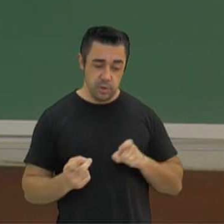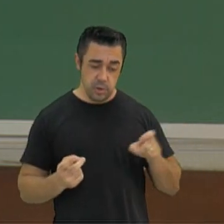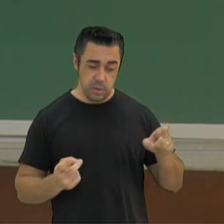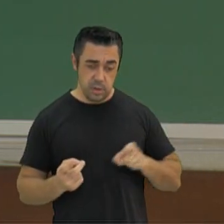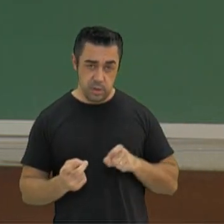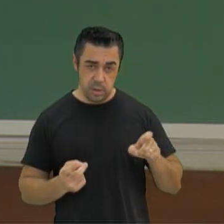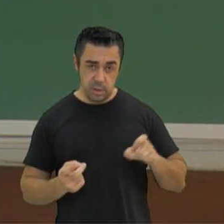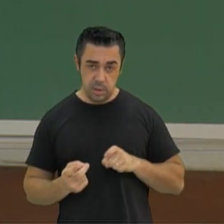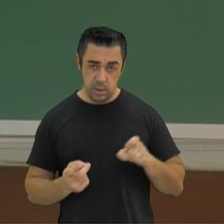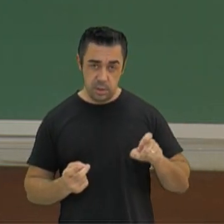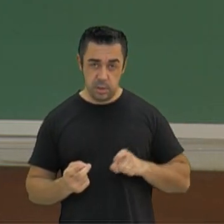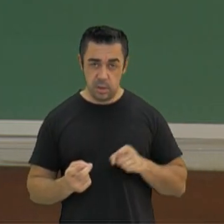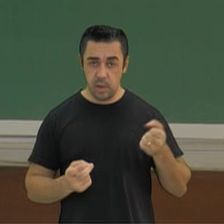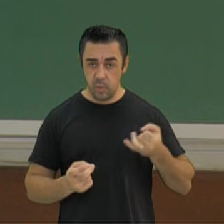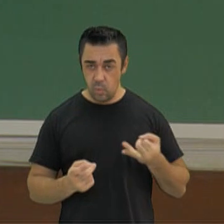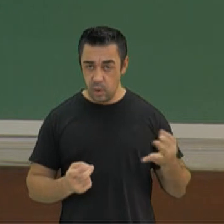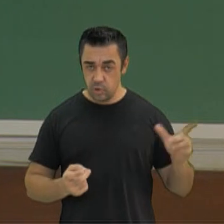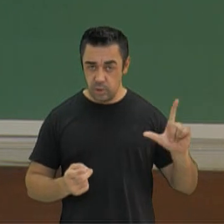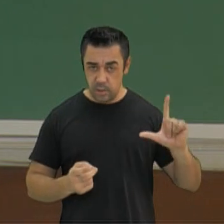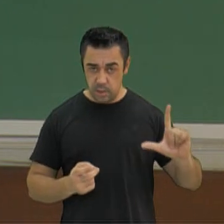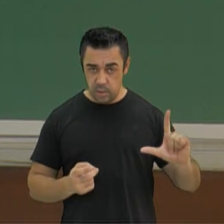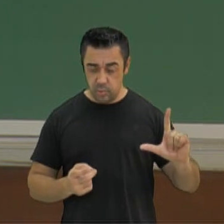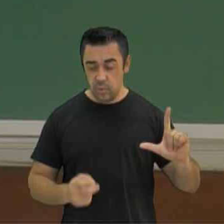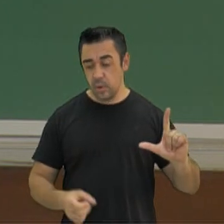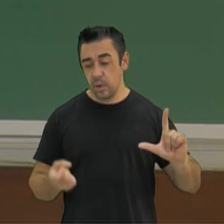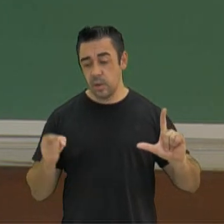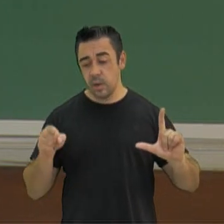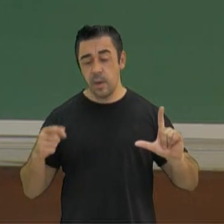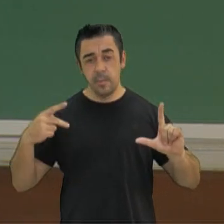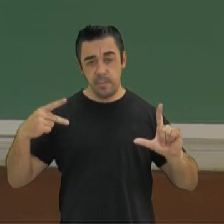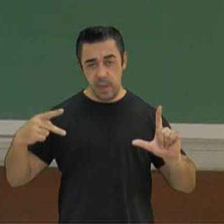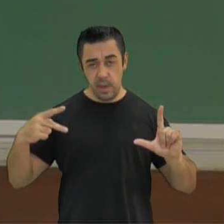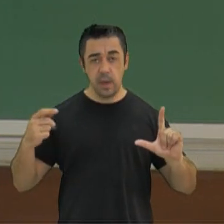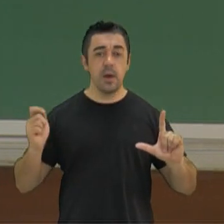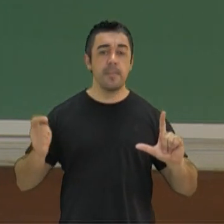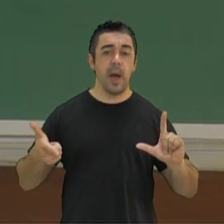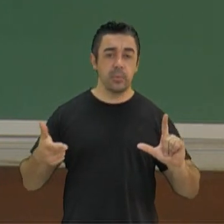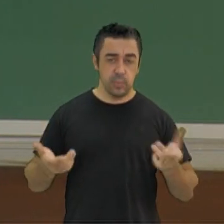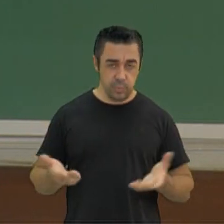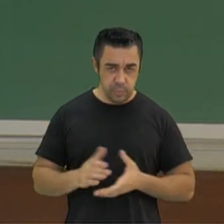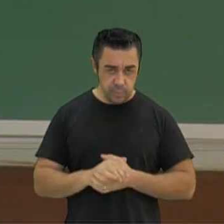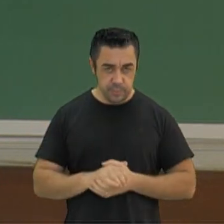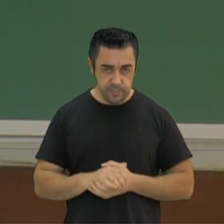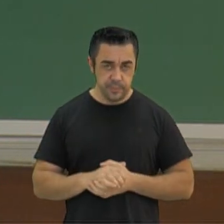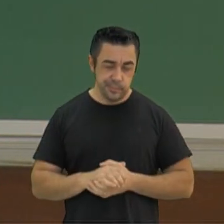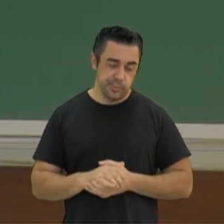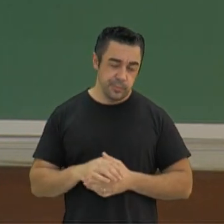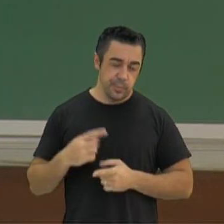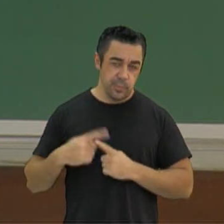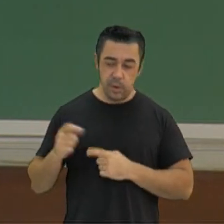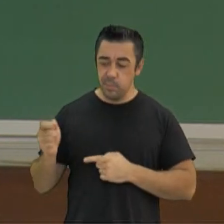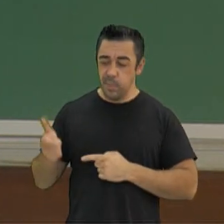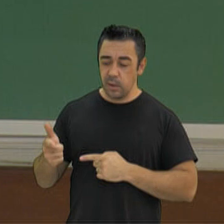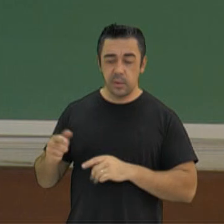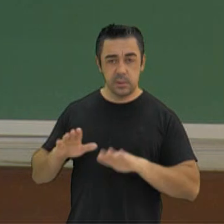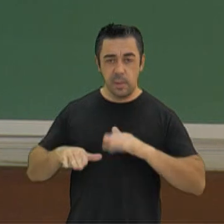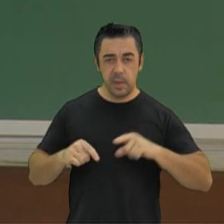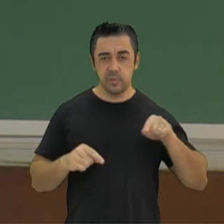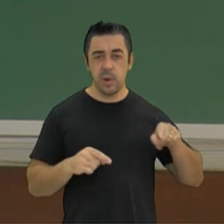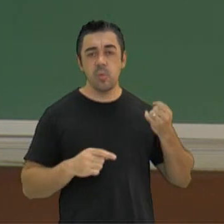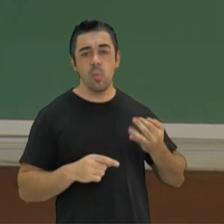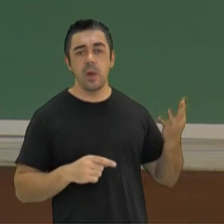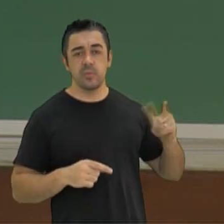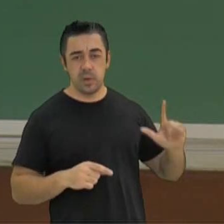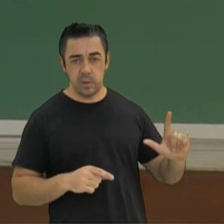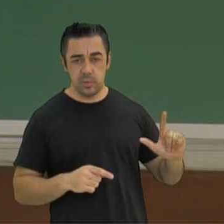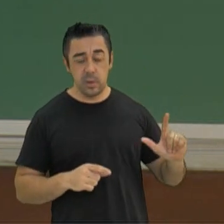grandeza x, que é a quantidade, e a grandeza p, que é o preço, porque o preço depende da quantidade,